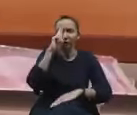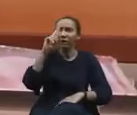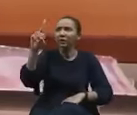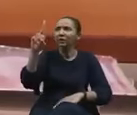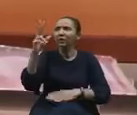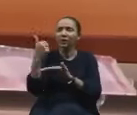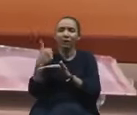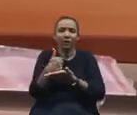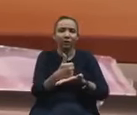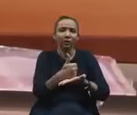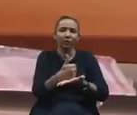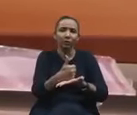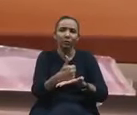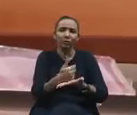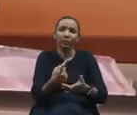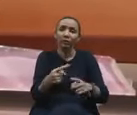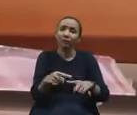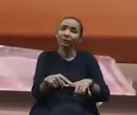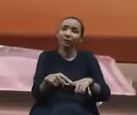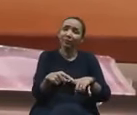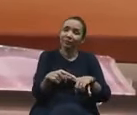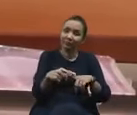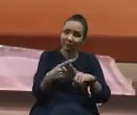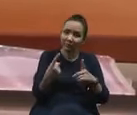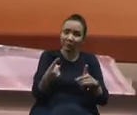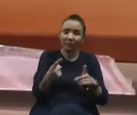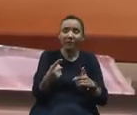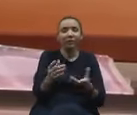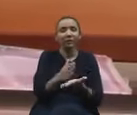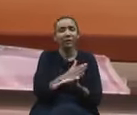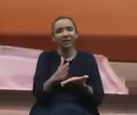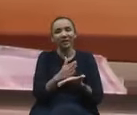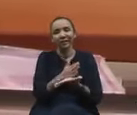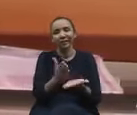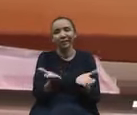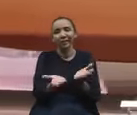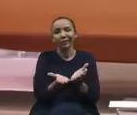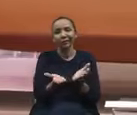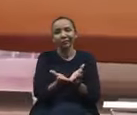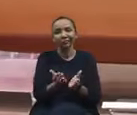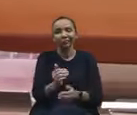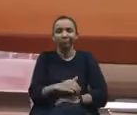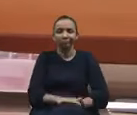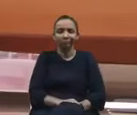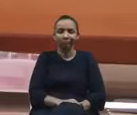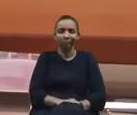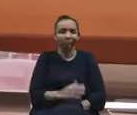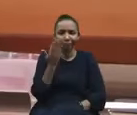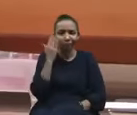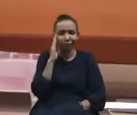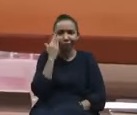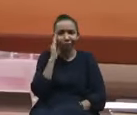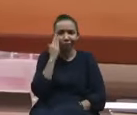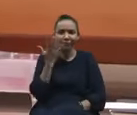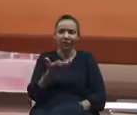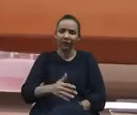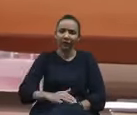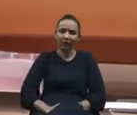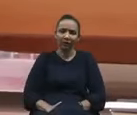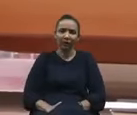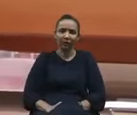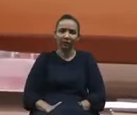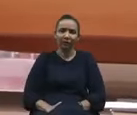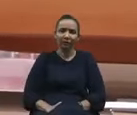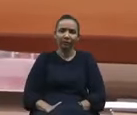comida ainda Jesus disse assim tem muitas coisas que eu quero dizer para vocês mas vocês ainda não não suportam